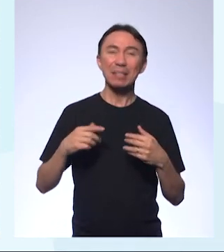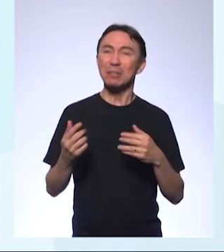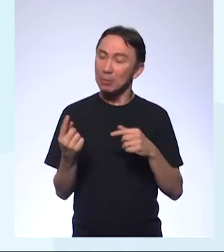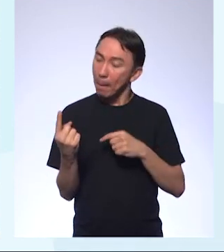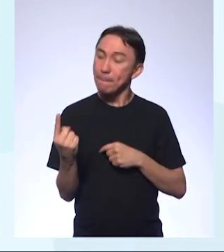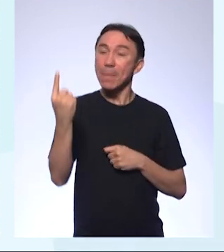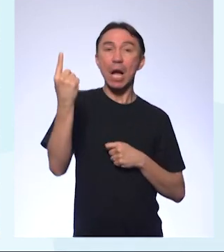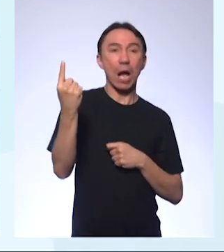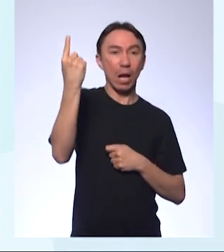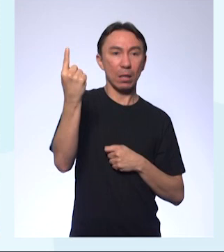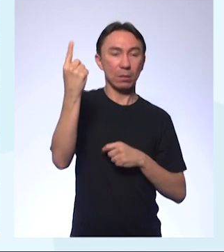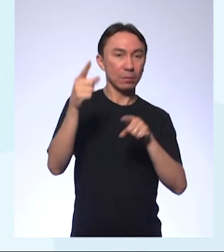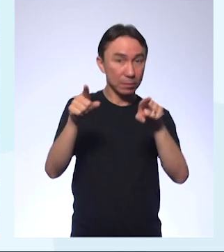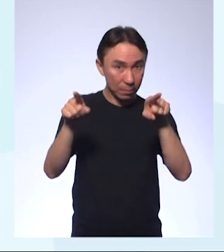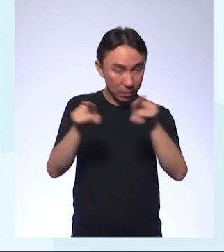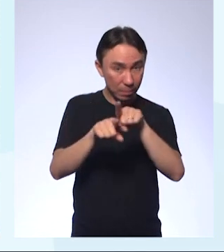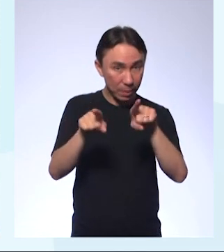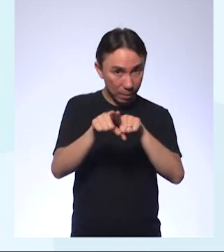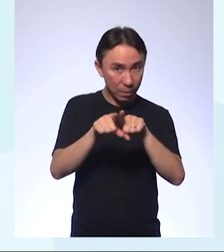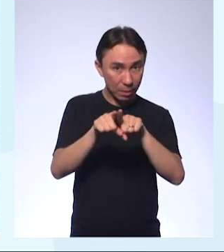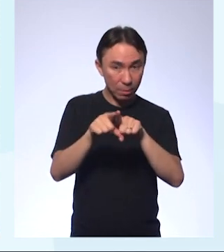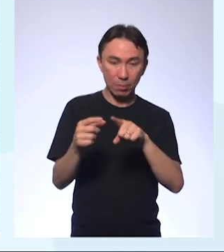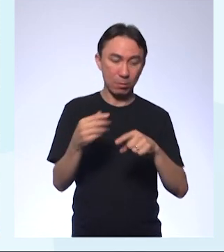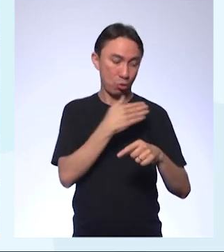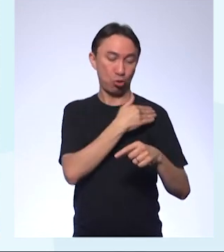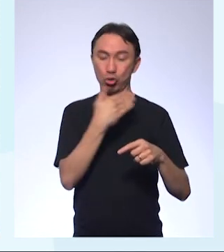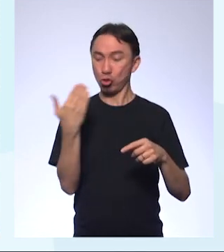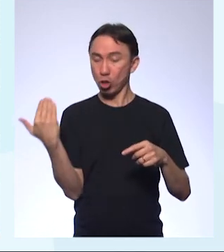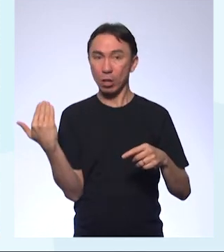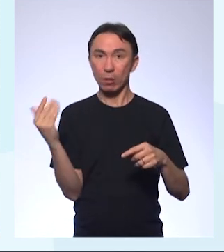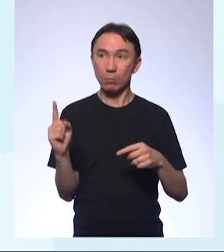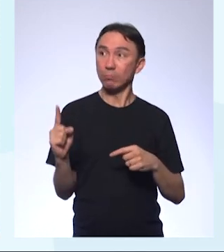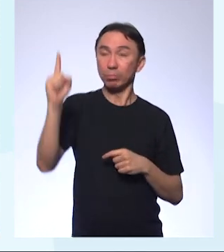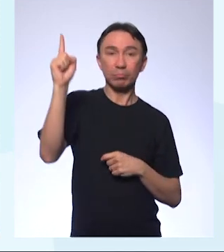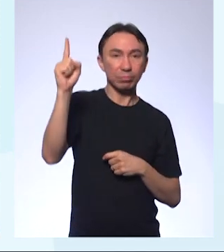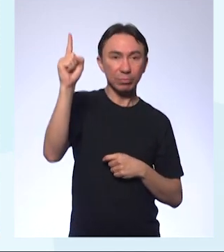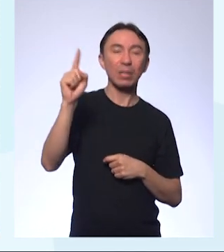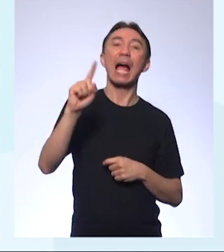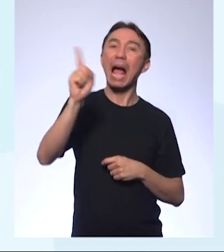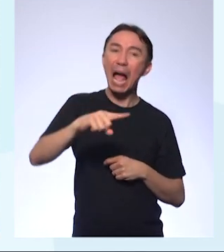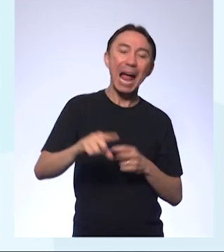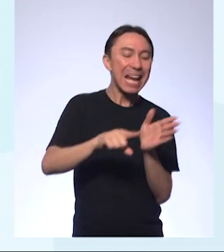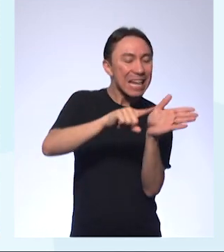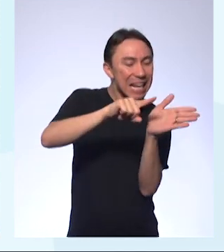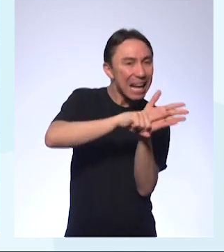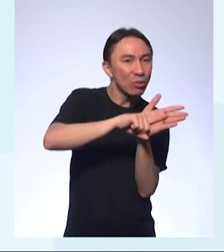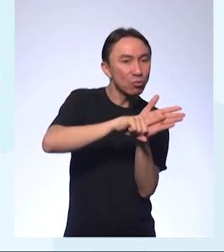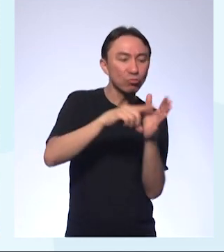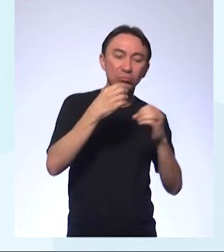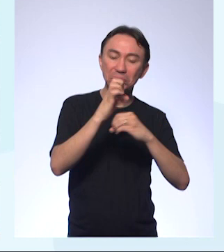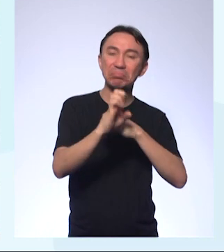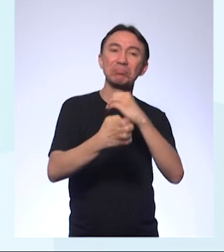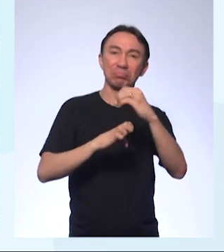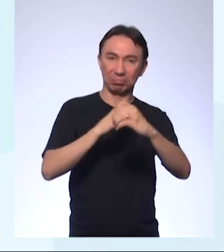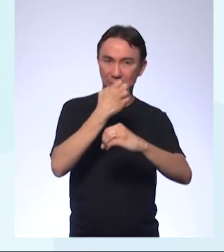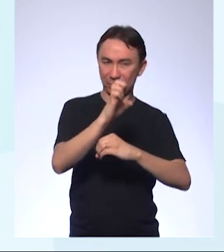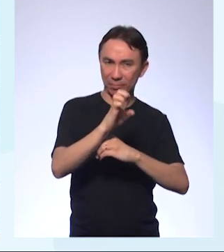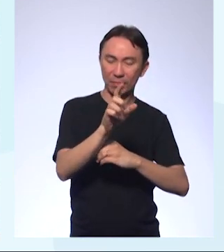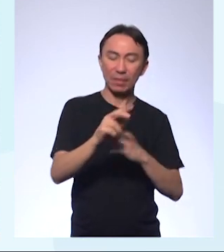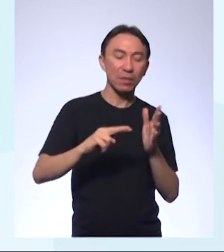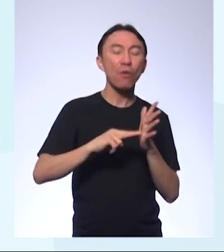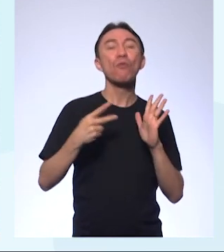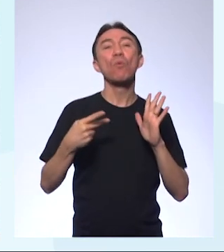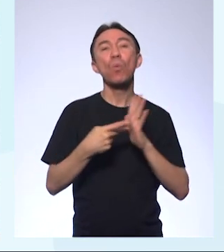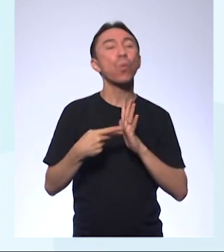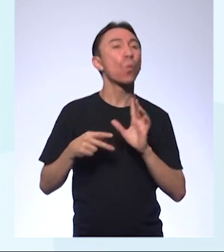cima também estiver o elemento químico, mais eletronegativo ele será. E o que isso quer dizer? O elemento